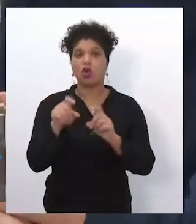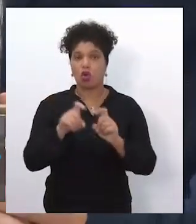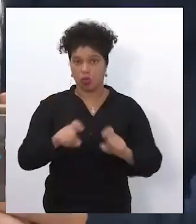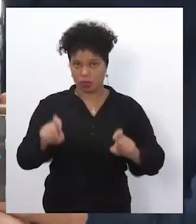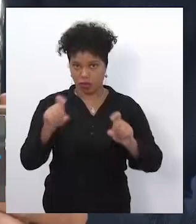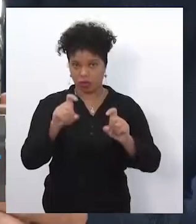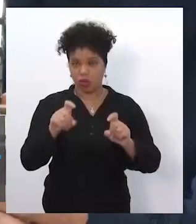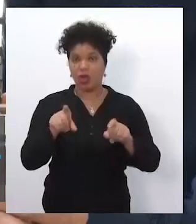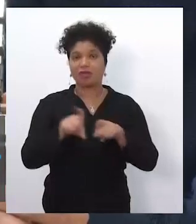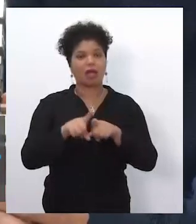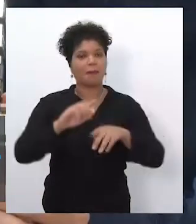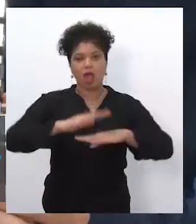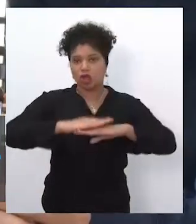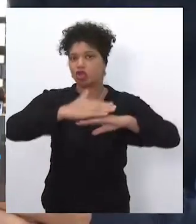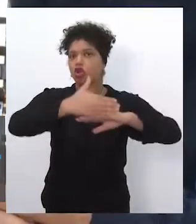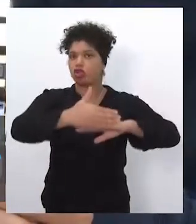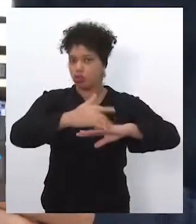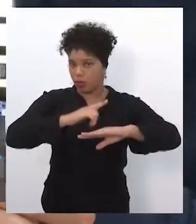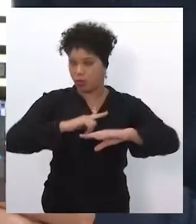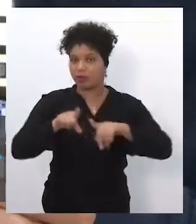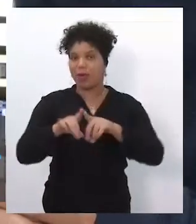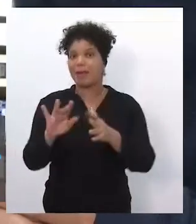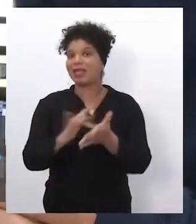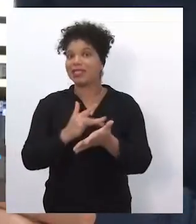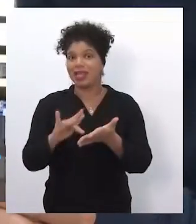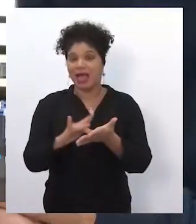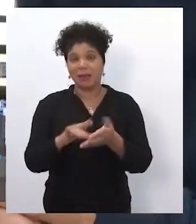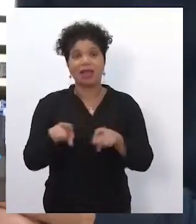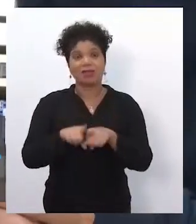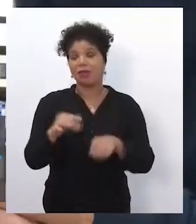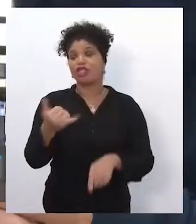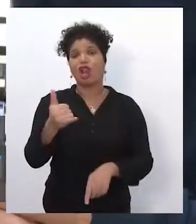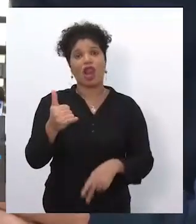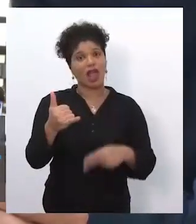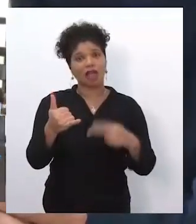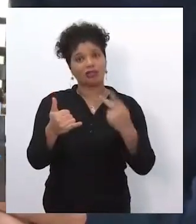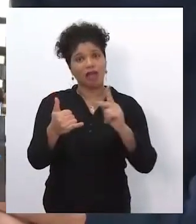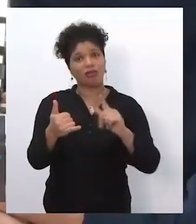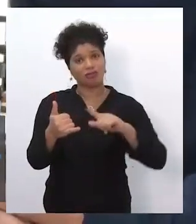está no seu notebook, está no seu tablet, está até no seu smartphone,